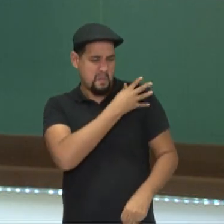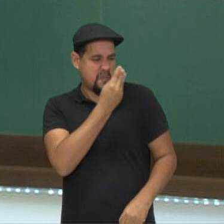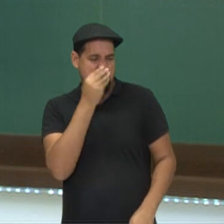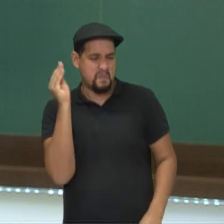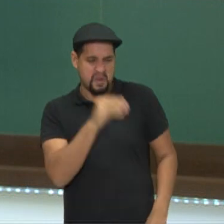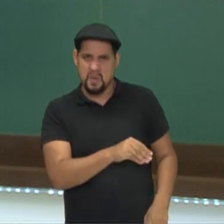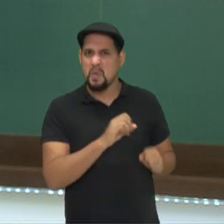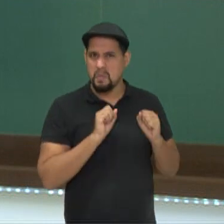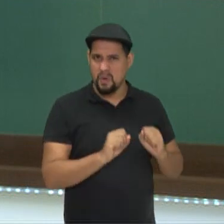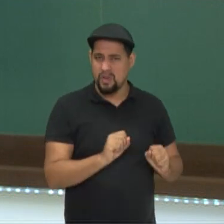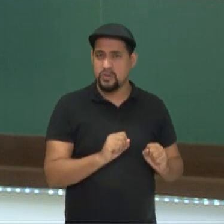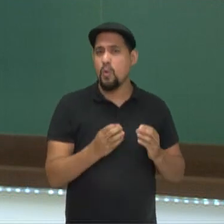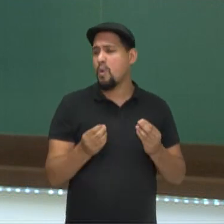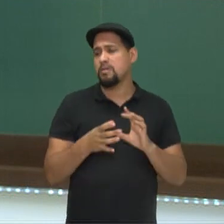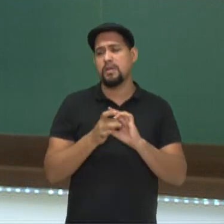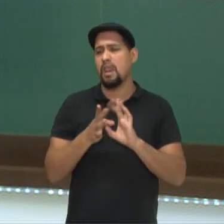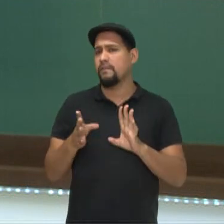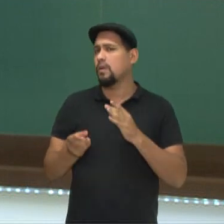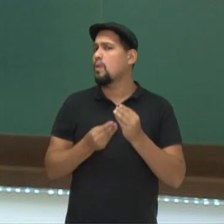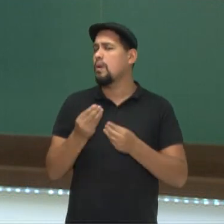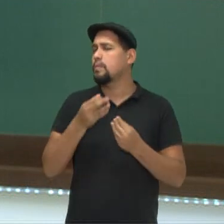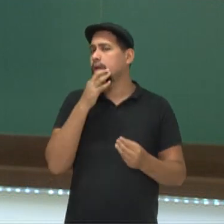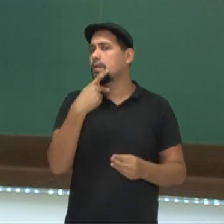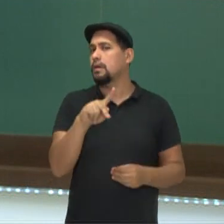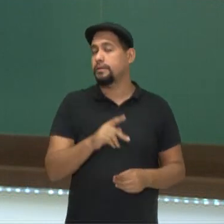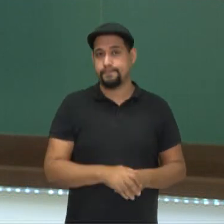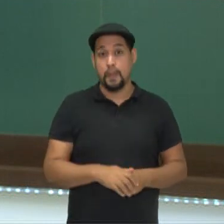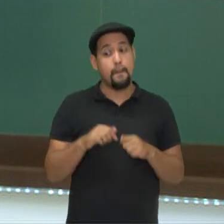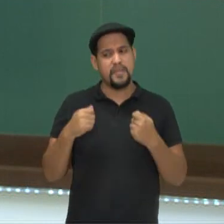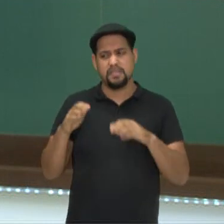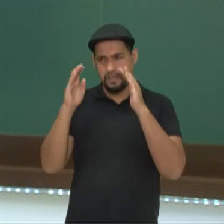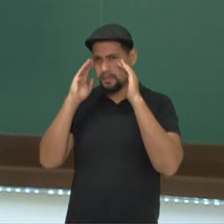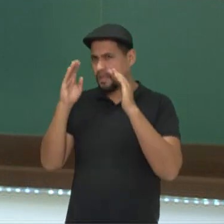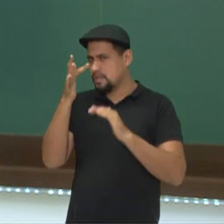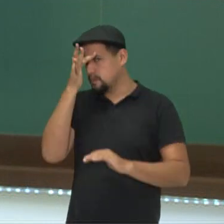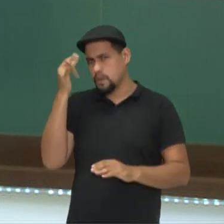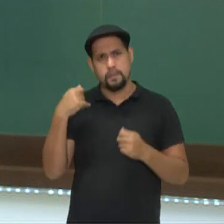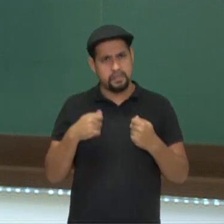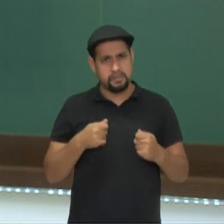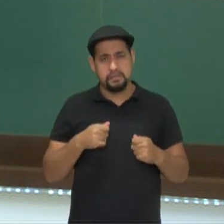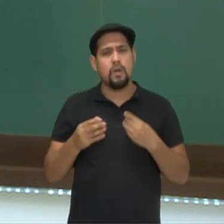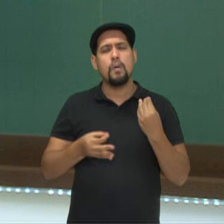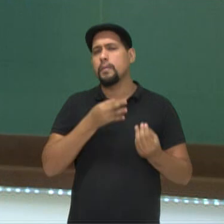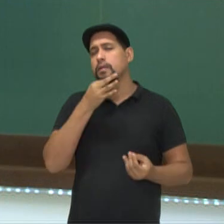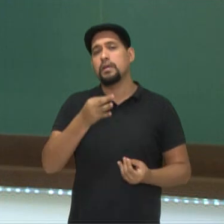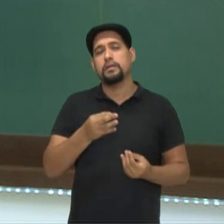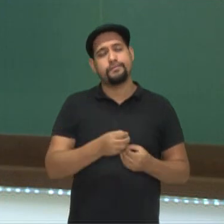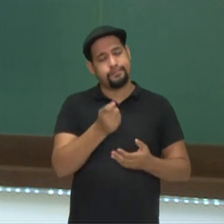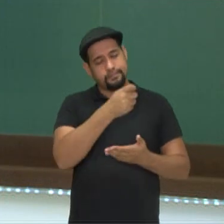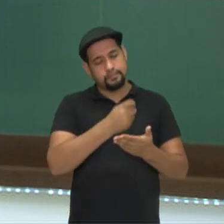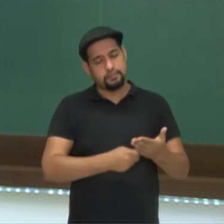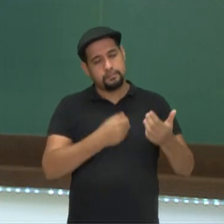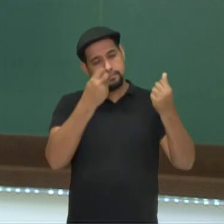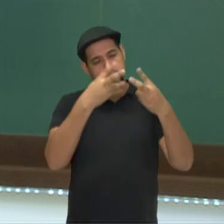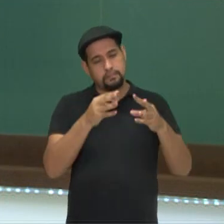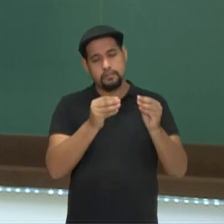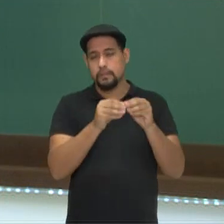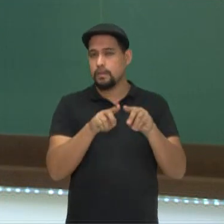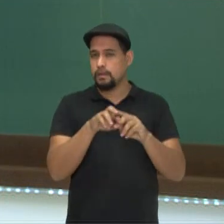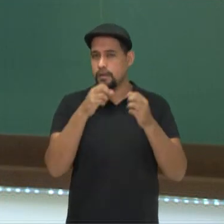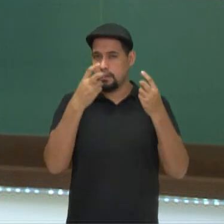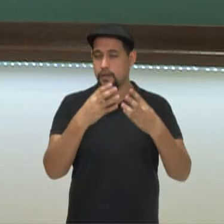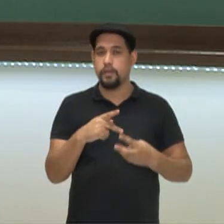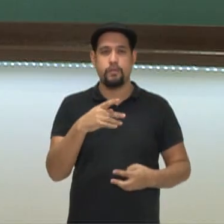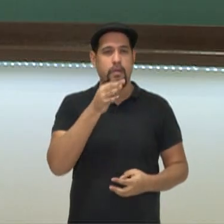que o mundo é de todas as pessoas? Bom, escreva um trecho da reportagem para explicar a sua resposta.